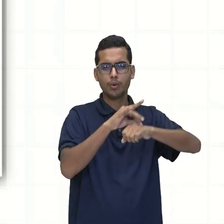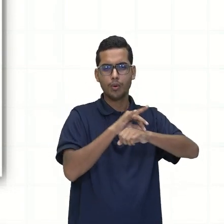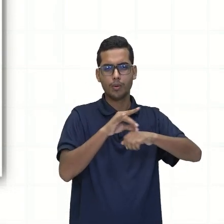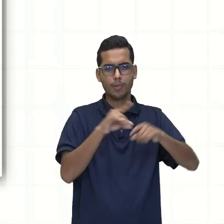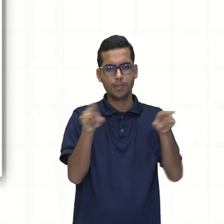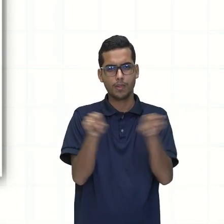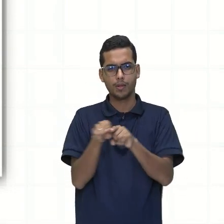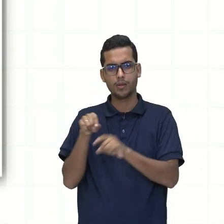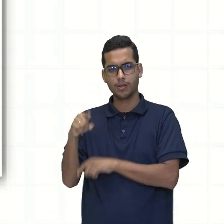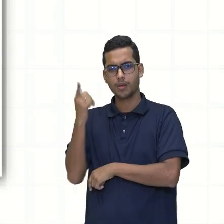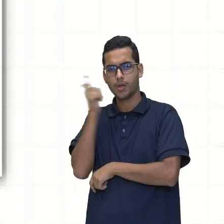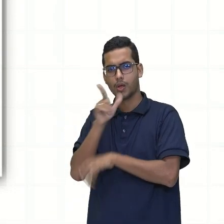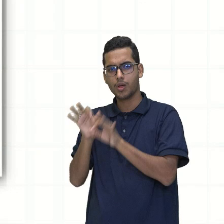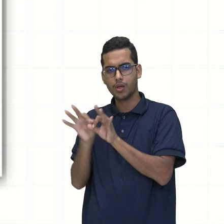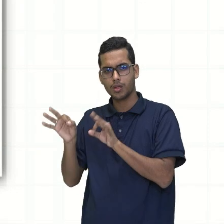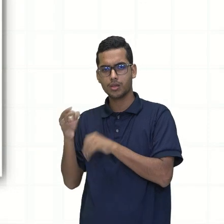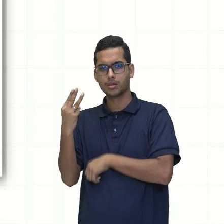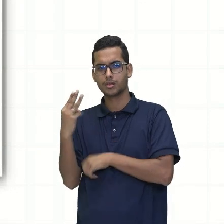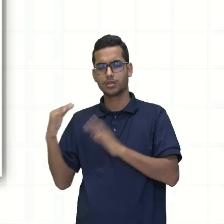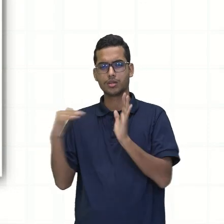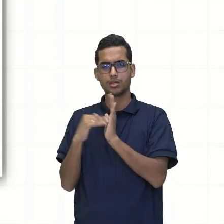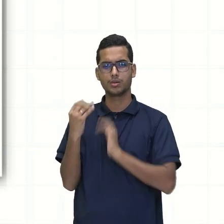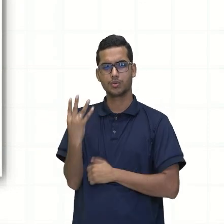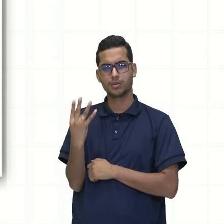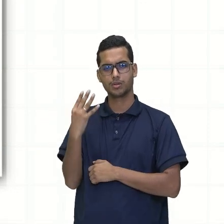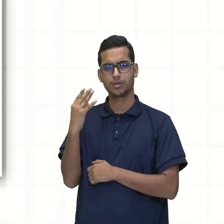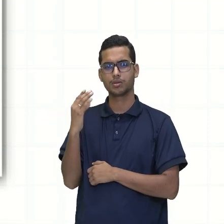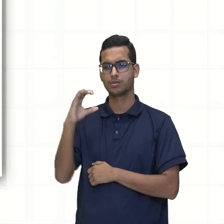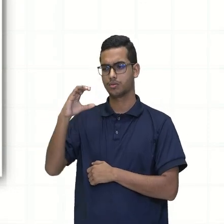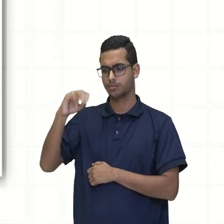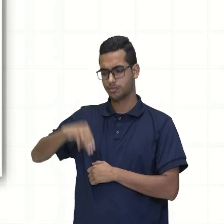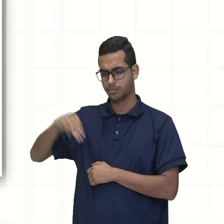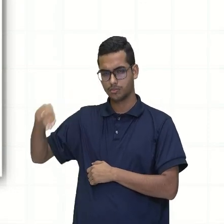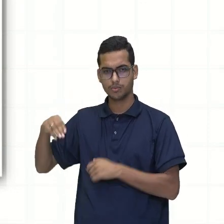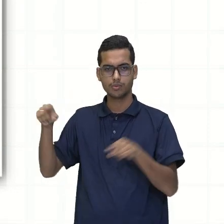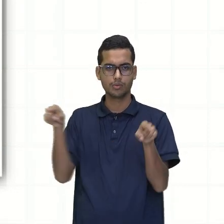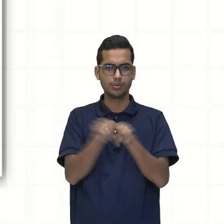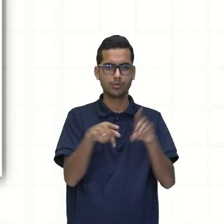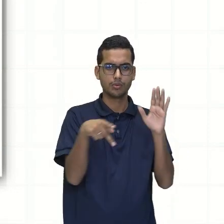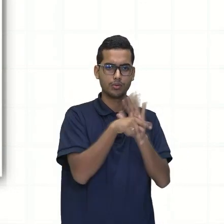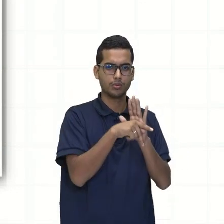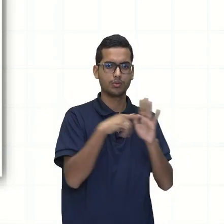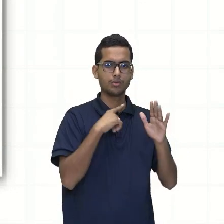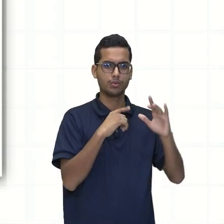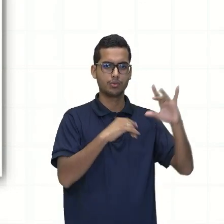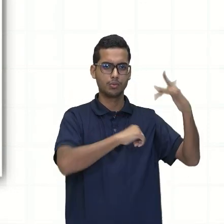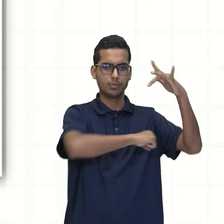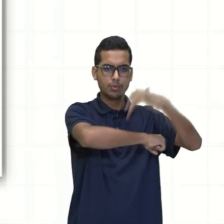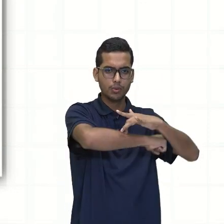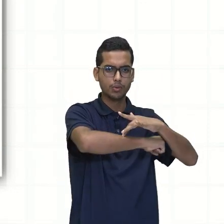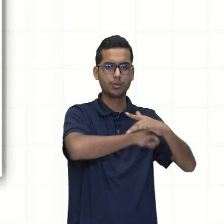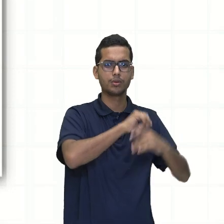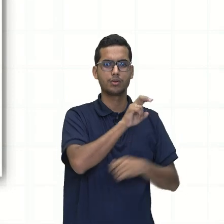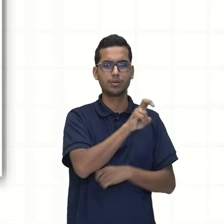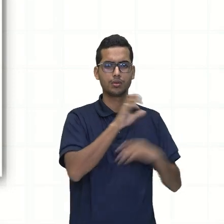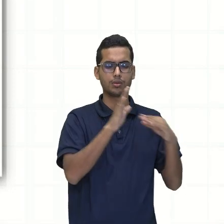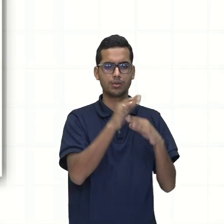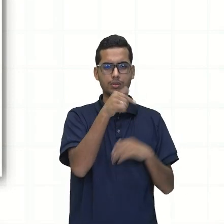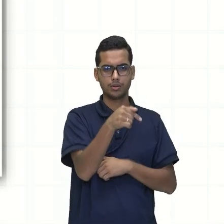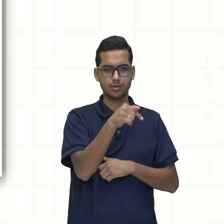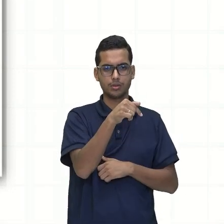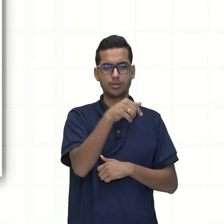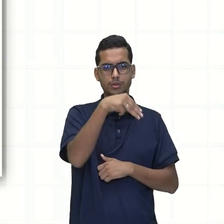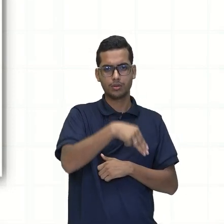4 milímetros e o mosquito da dengue de 5 a 7 milímetros. Parece pouco, mas é praticamente o dobro